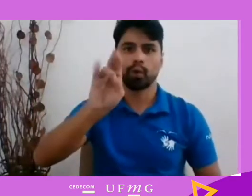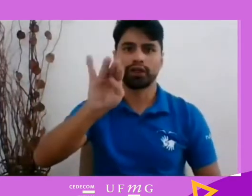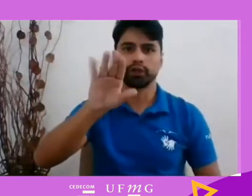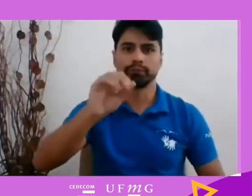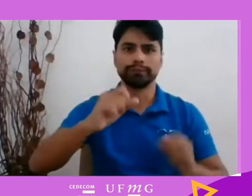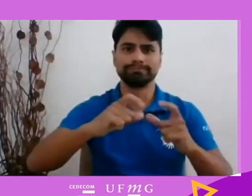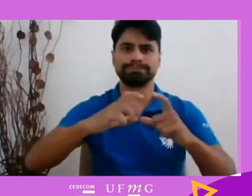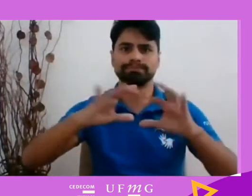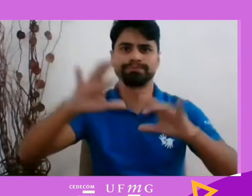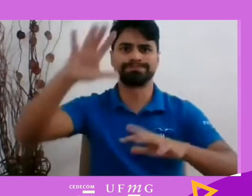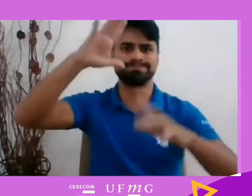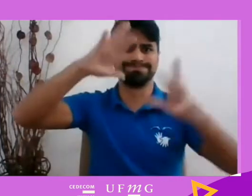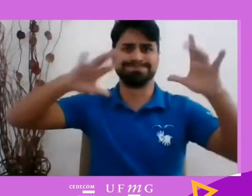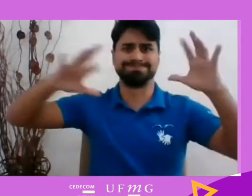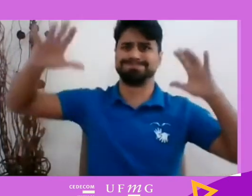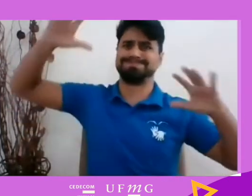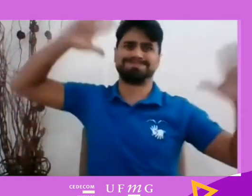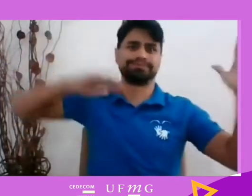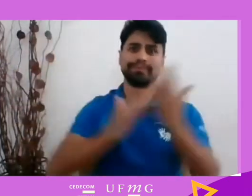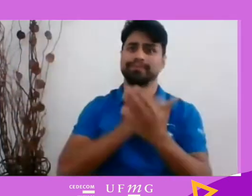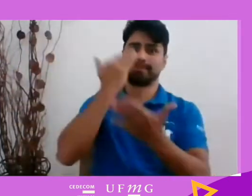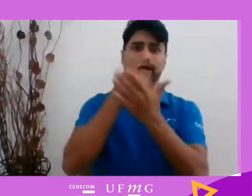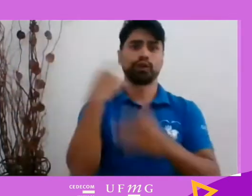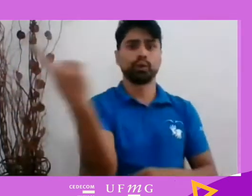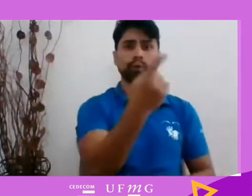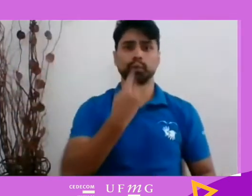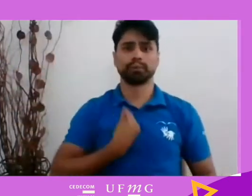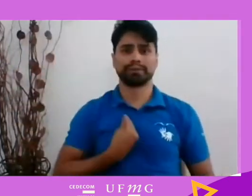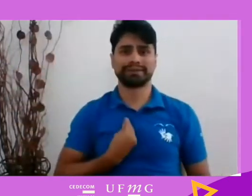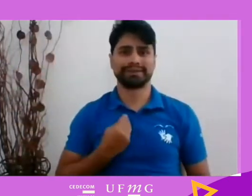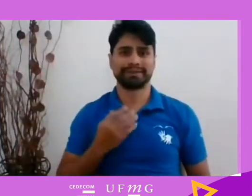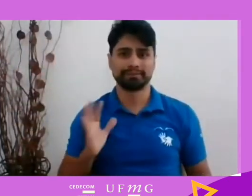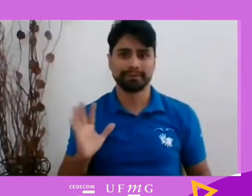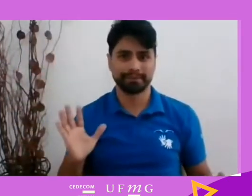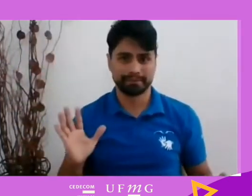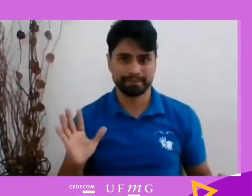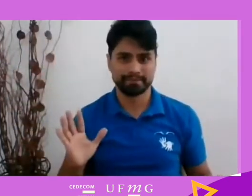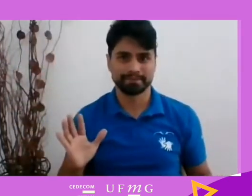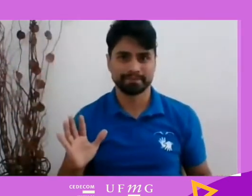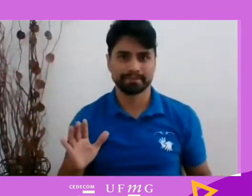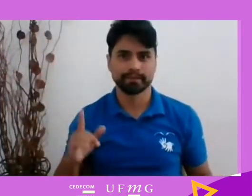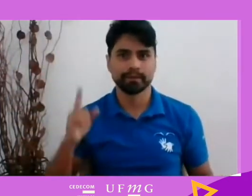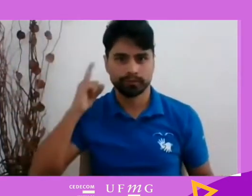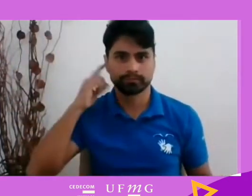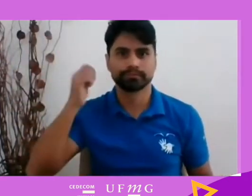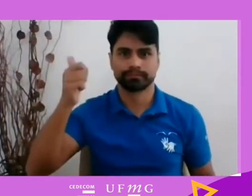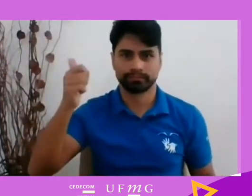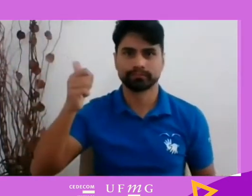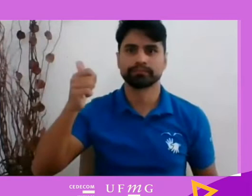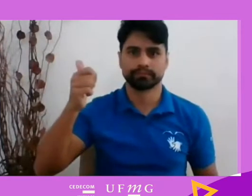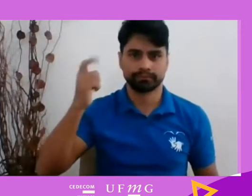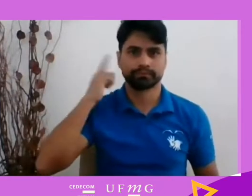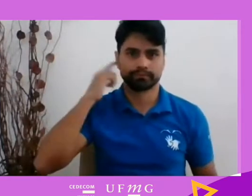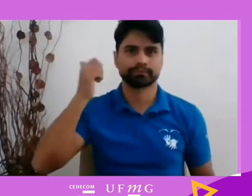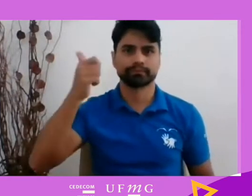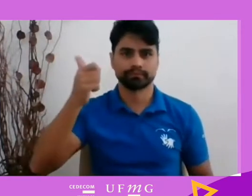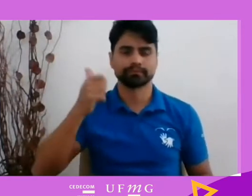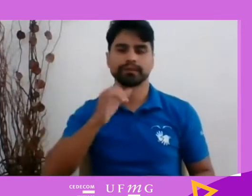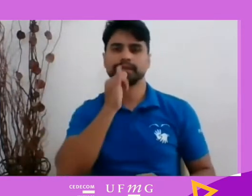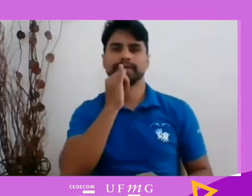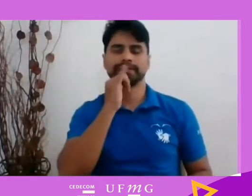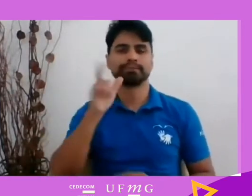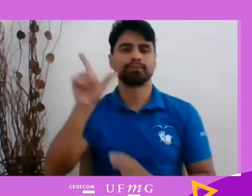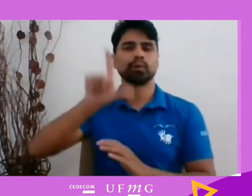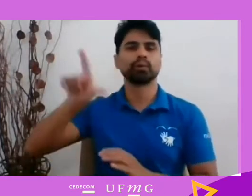não ouvi o nome, né, quem perguntou... Foi a Luciana. Luciana. Como a Luciana mencionou aí, quando entra a